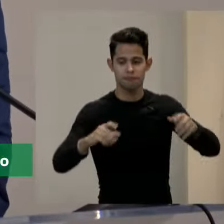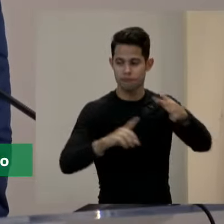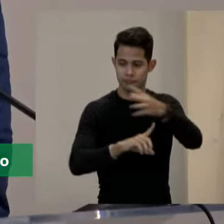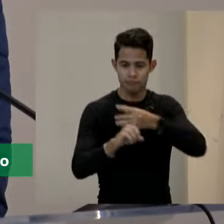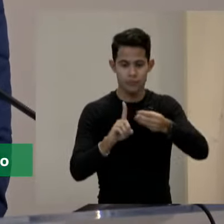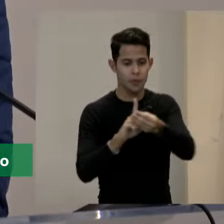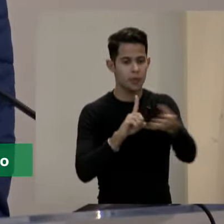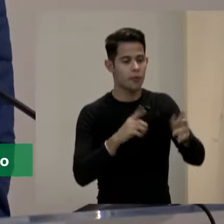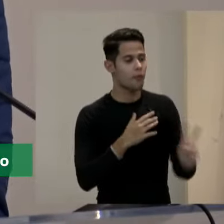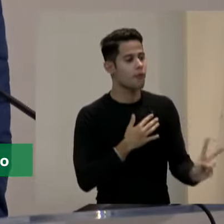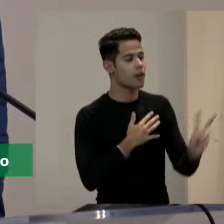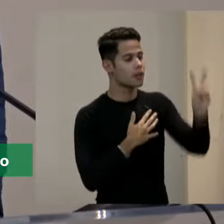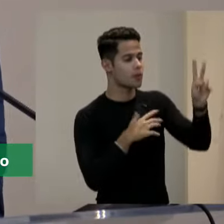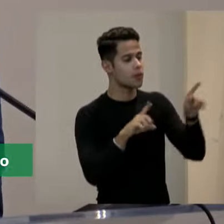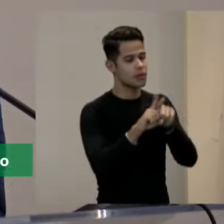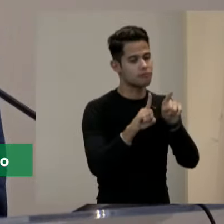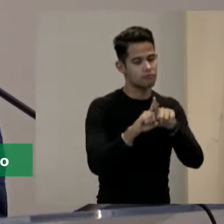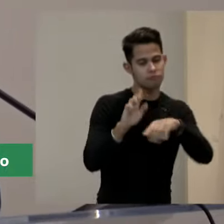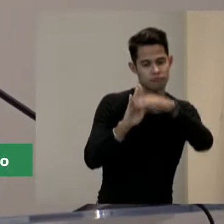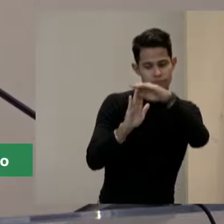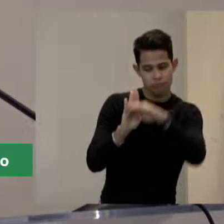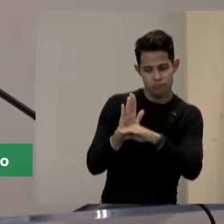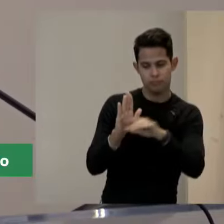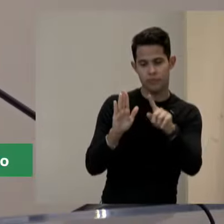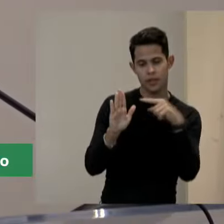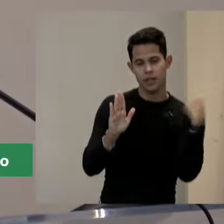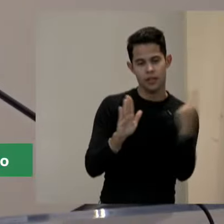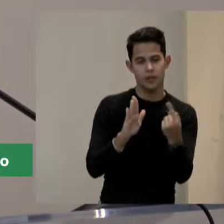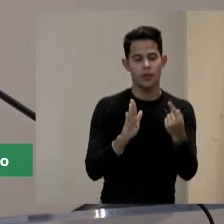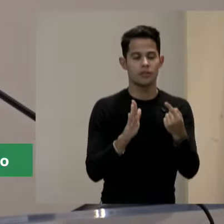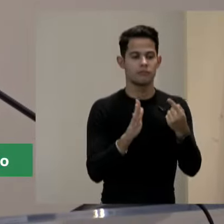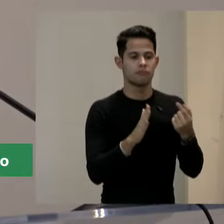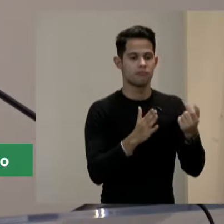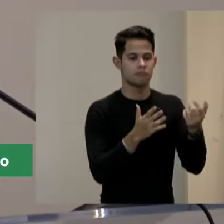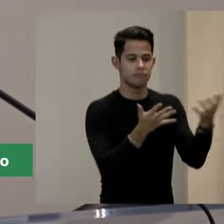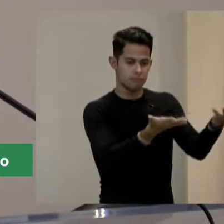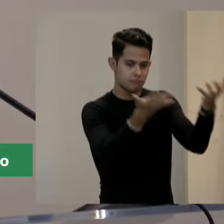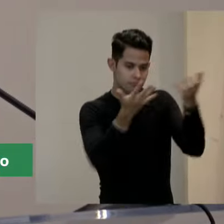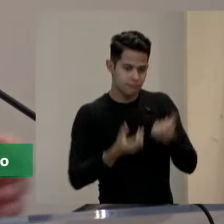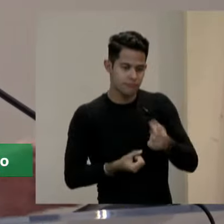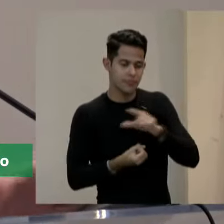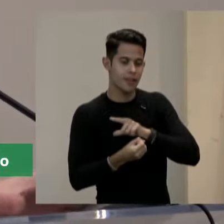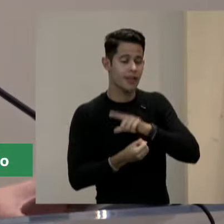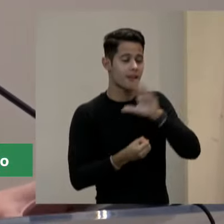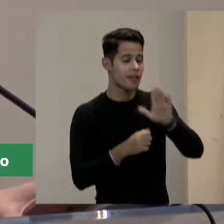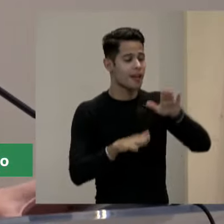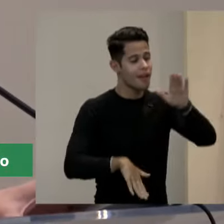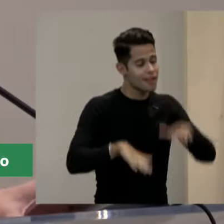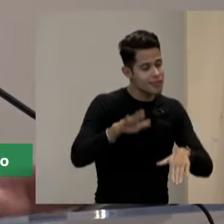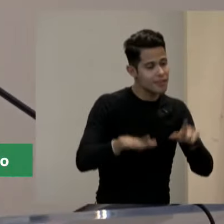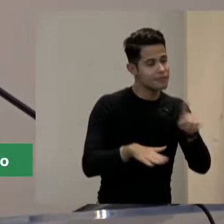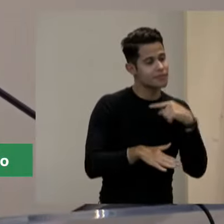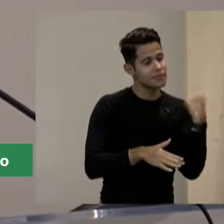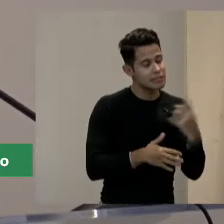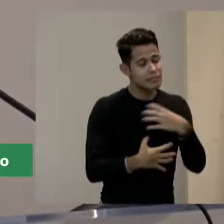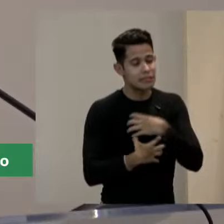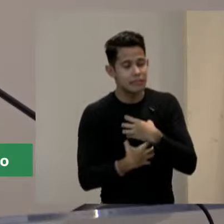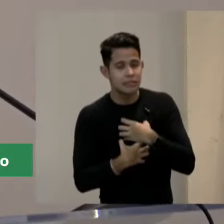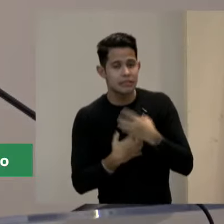dos valores e dos princípios que nós carregamos, mesmo que, infelizmente, a gente não